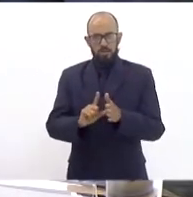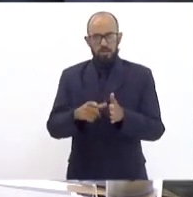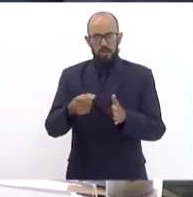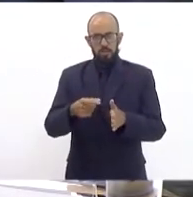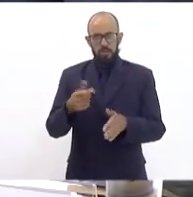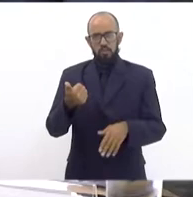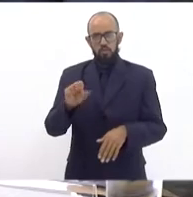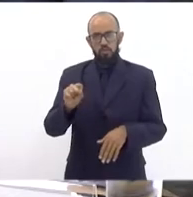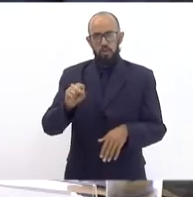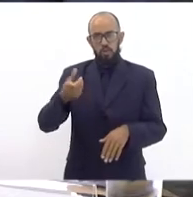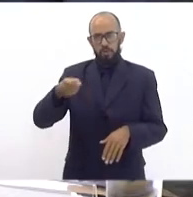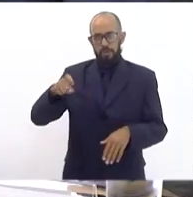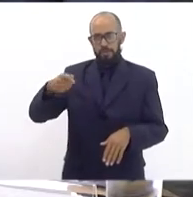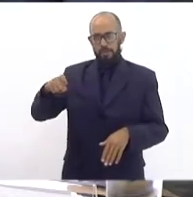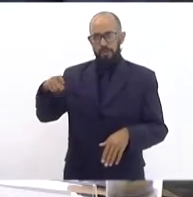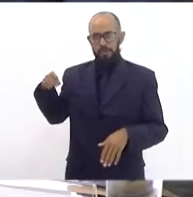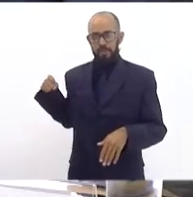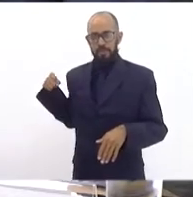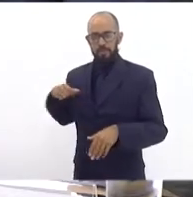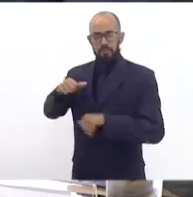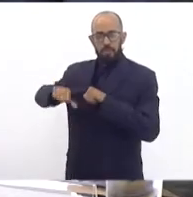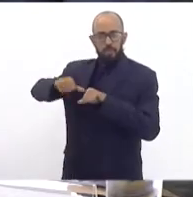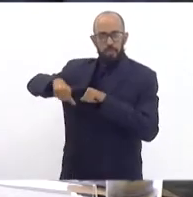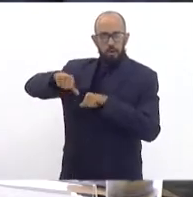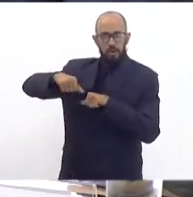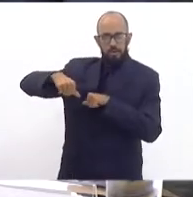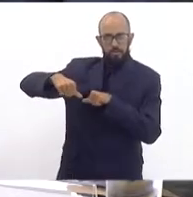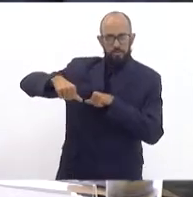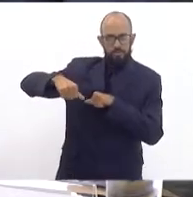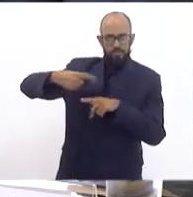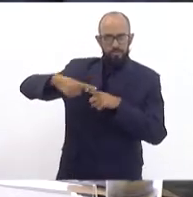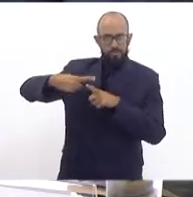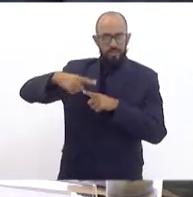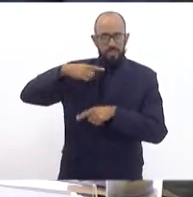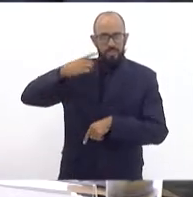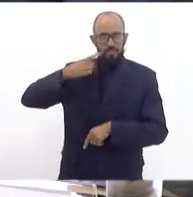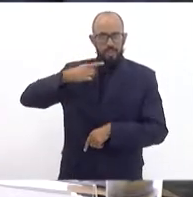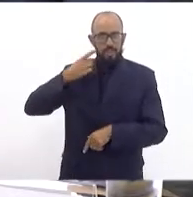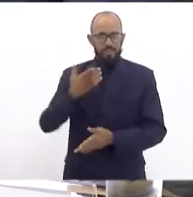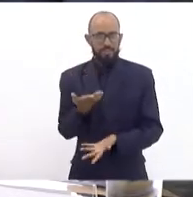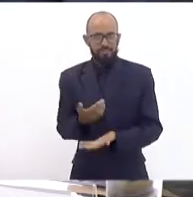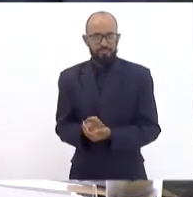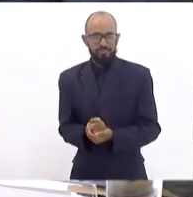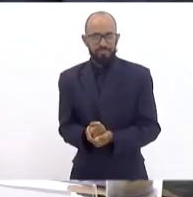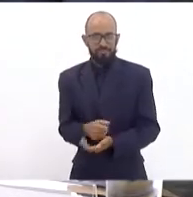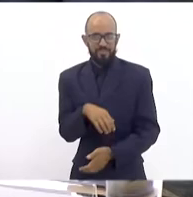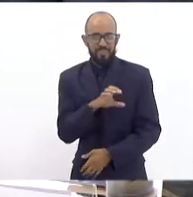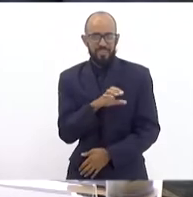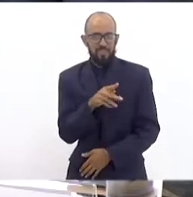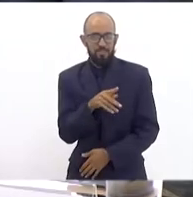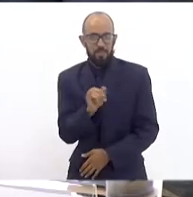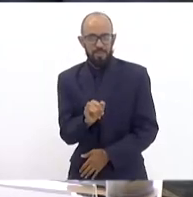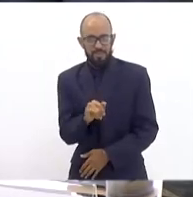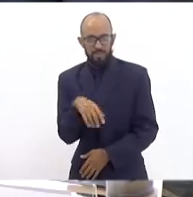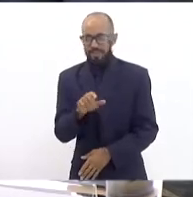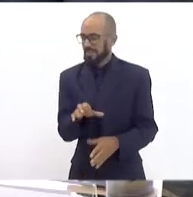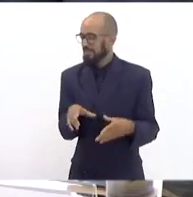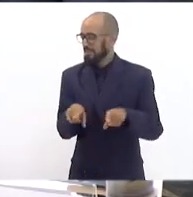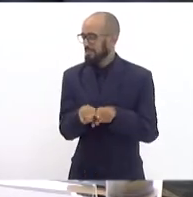né? Porque vai trocando, né? Porque também, deputada, fica difícil, né? Tanto em CPI quanto na comissão